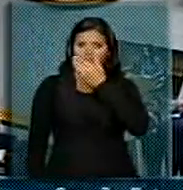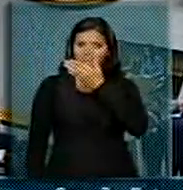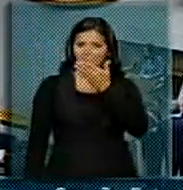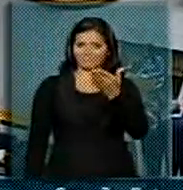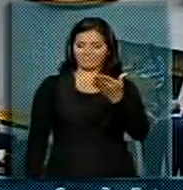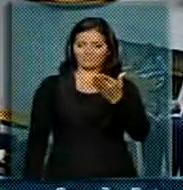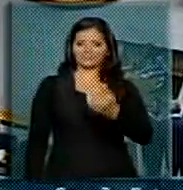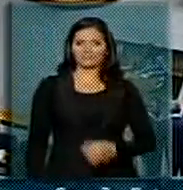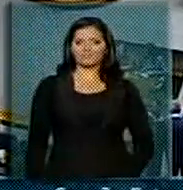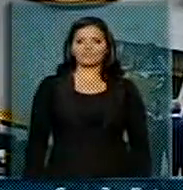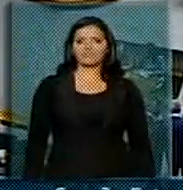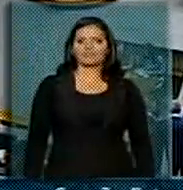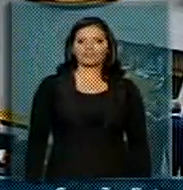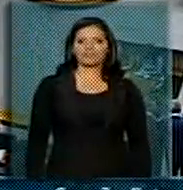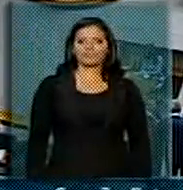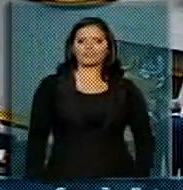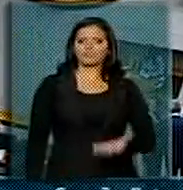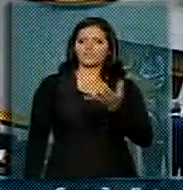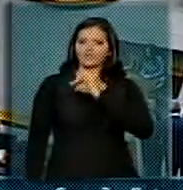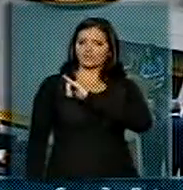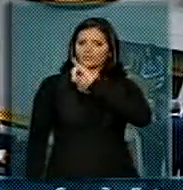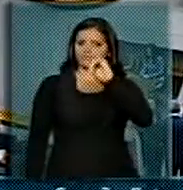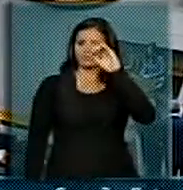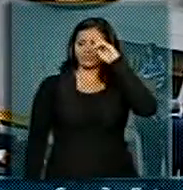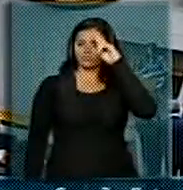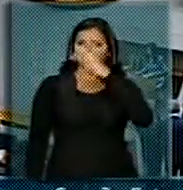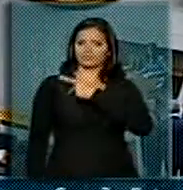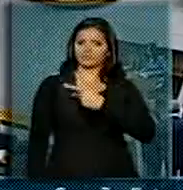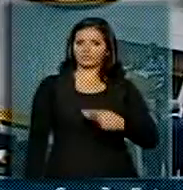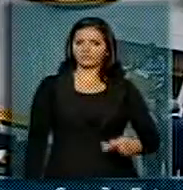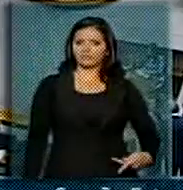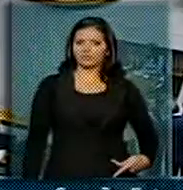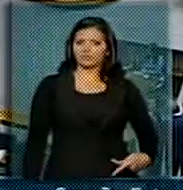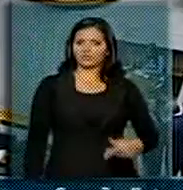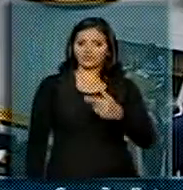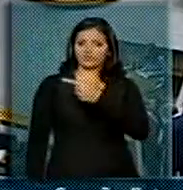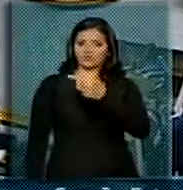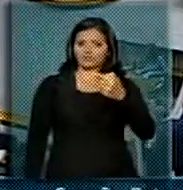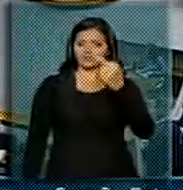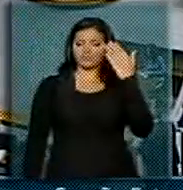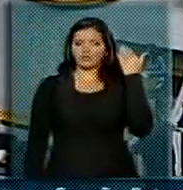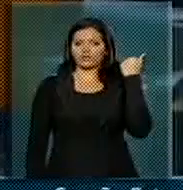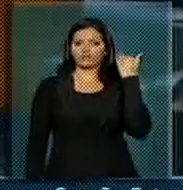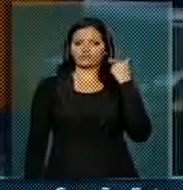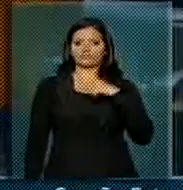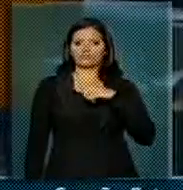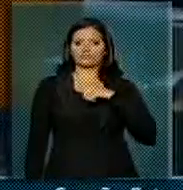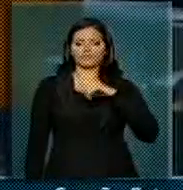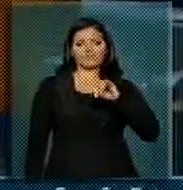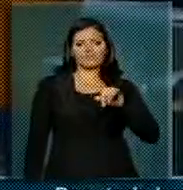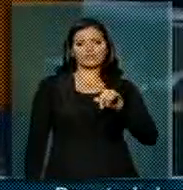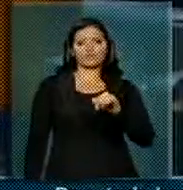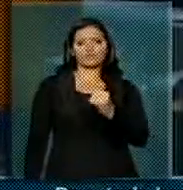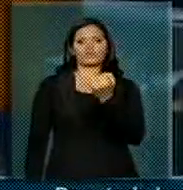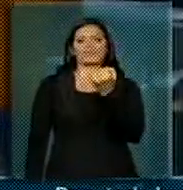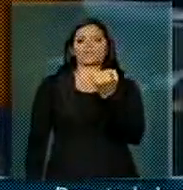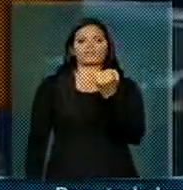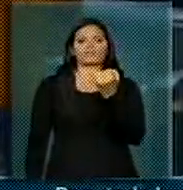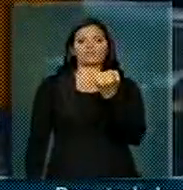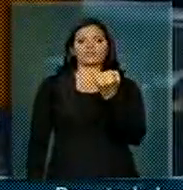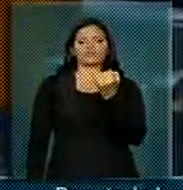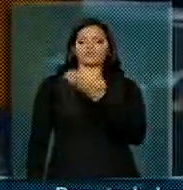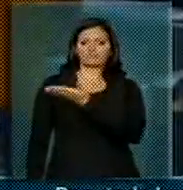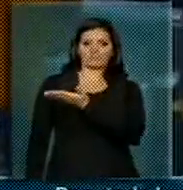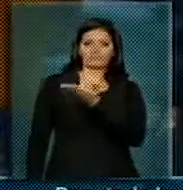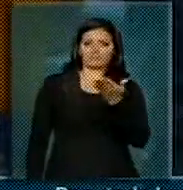eu quero fazer essa comunicação, senhor presidente. Essa semana passada, agora, nós tivemos a oportunidade de